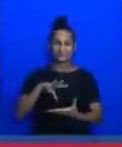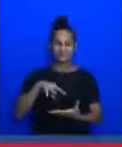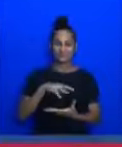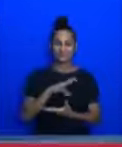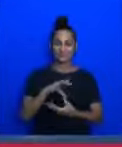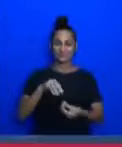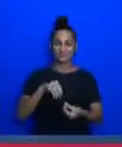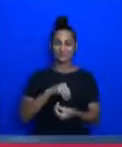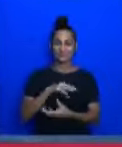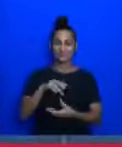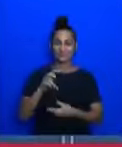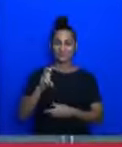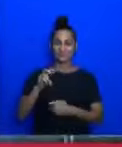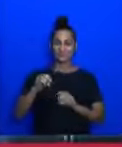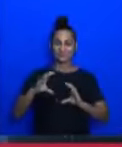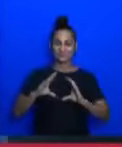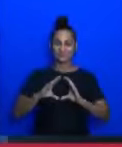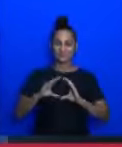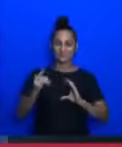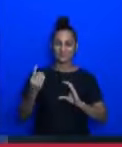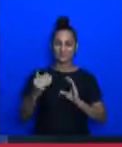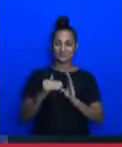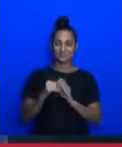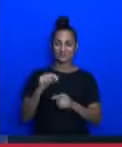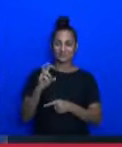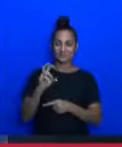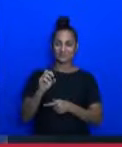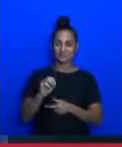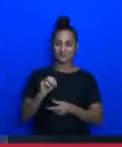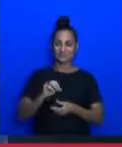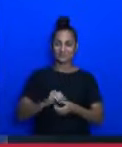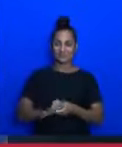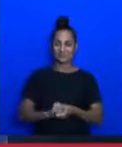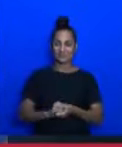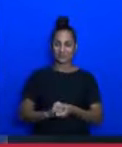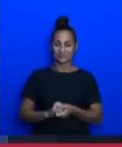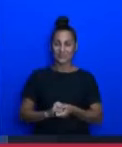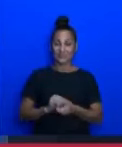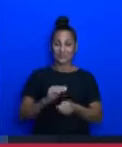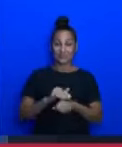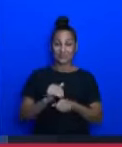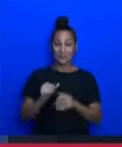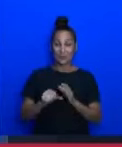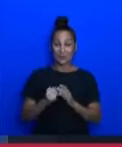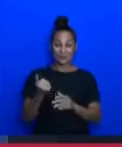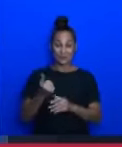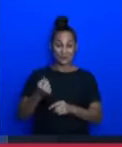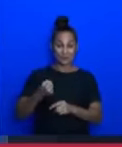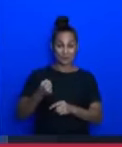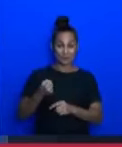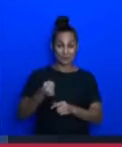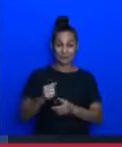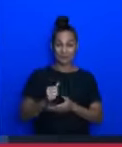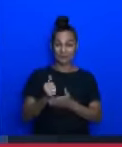Globo recarregado, embaralhando 50 bolas numeradas de 0 a 50. Vamos chamar o primeiro número.